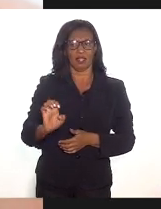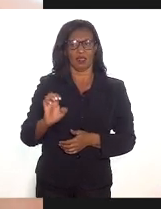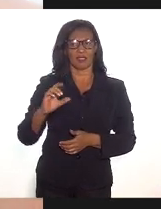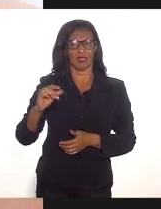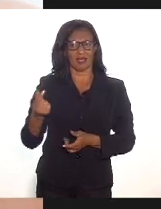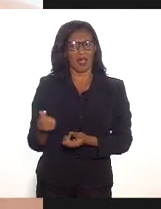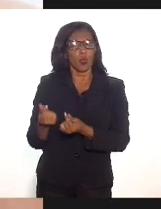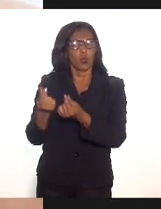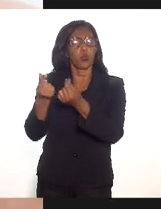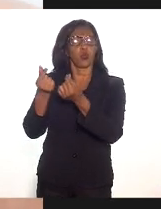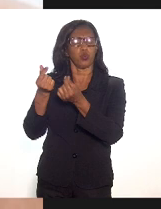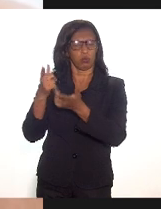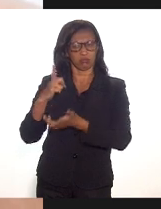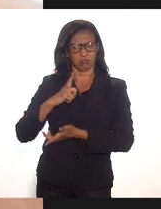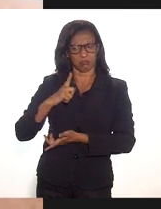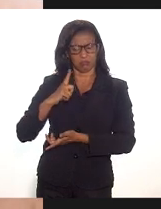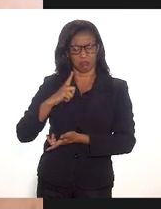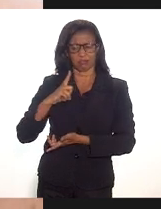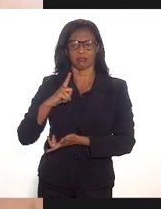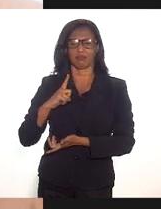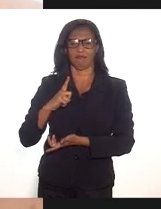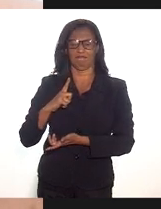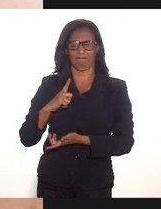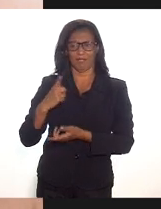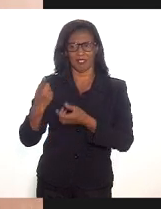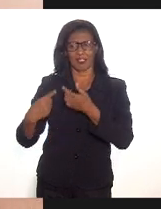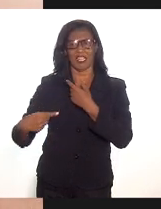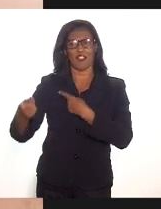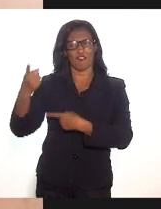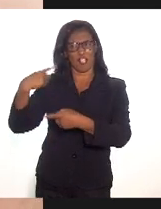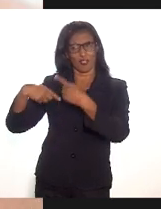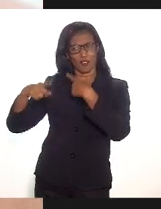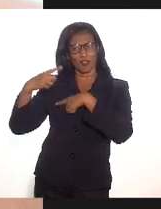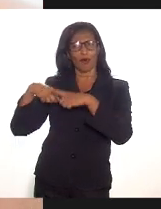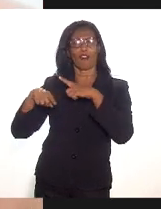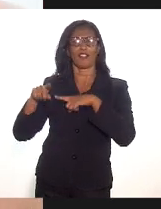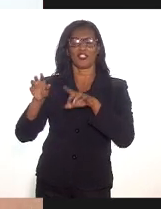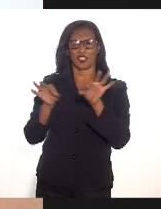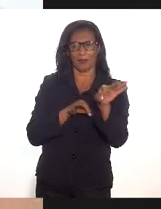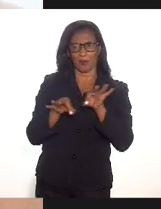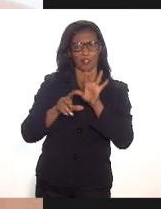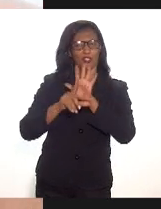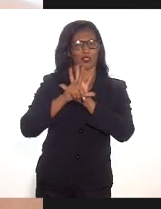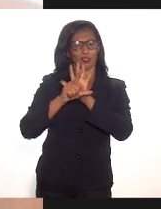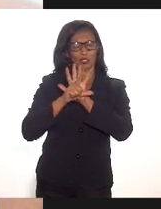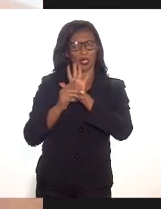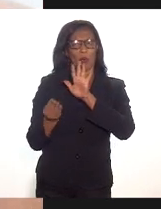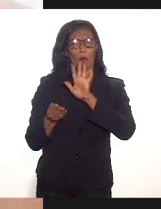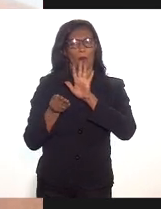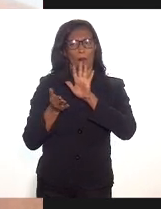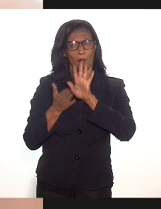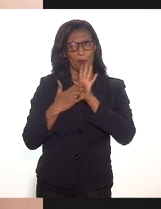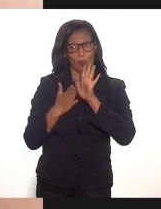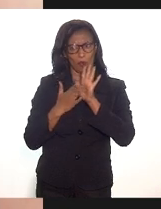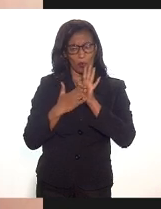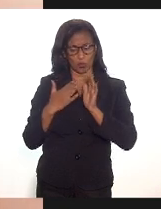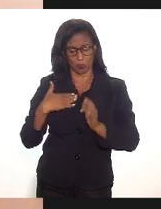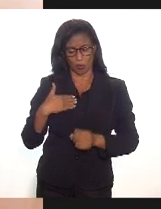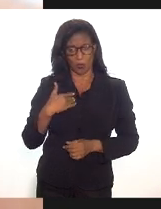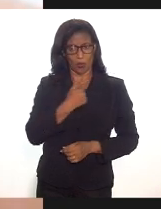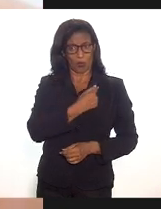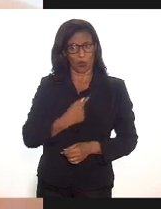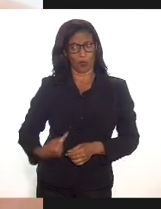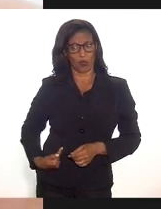lucro, a SEDAI tem que ter o seu lucro revertido e temos alguns projetos de lei nessa casa proposto, inclusive pelo meu companheiro